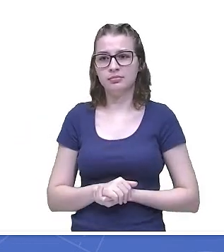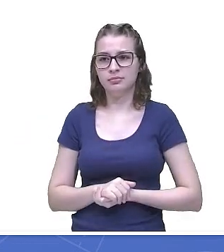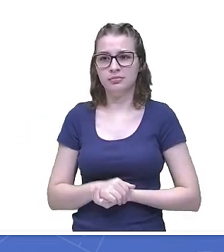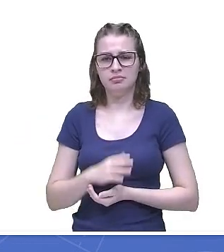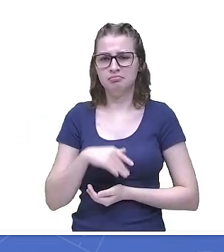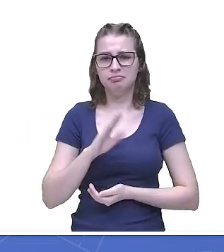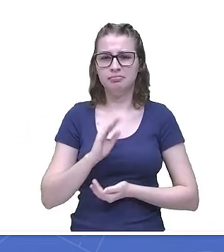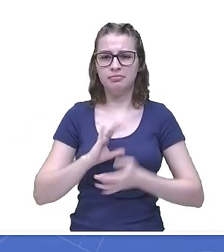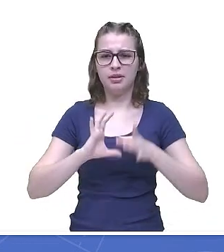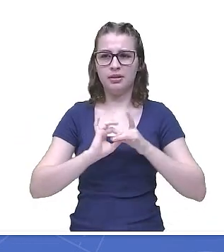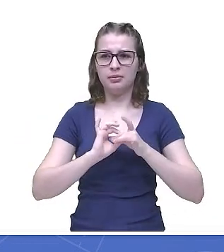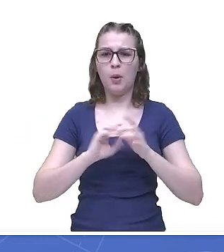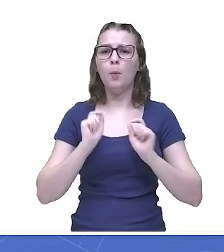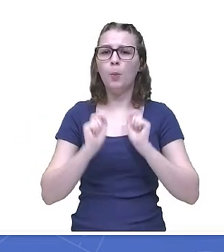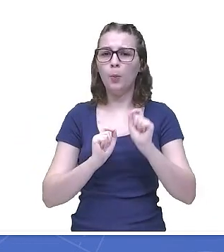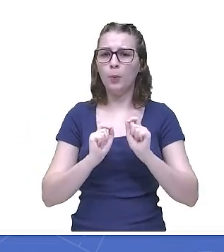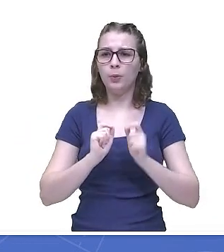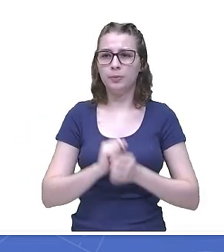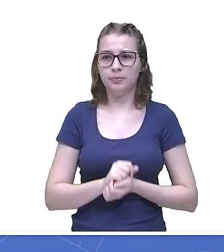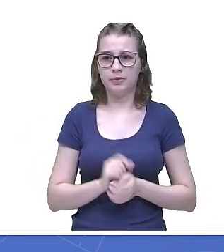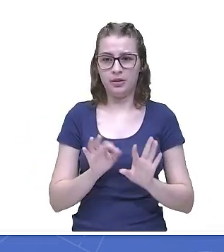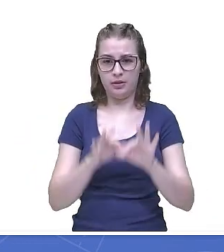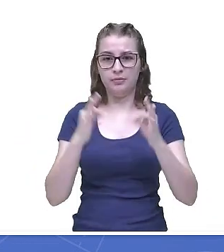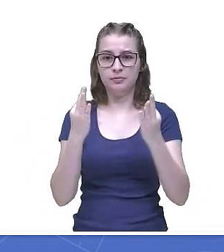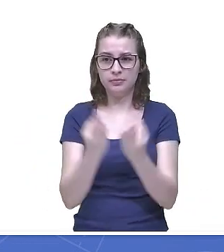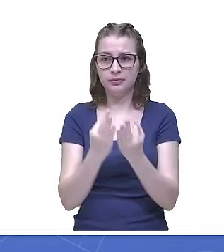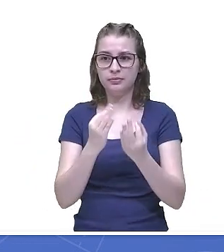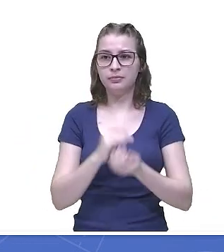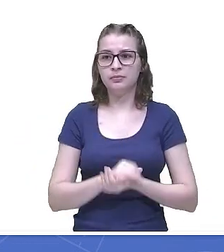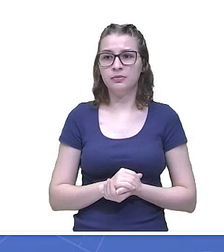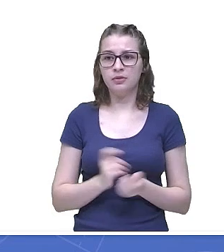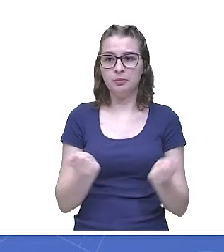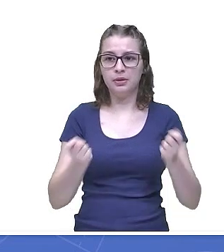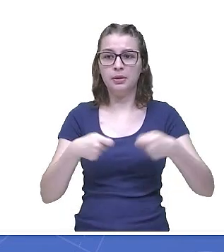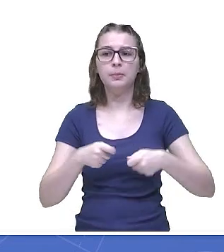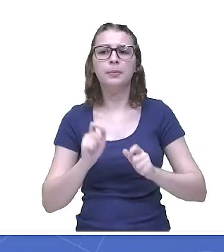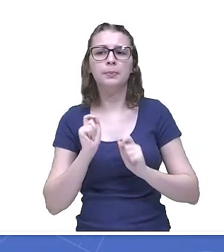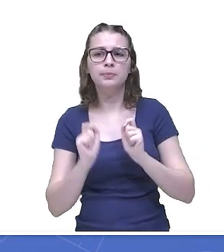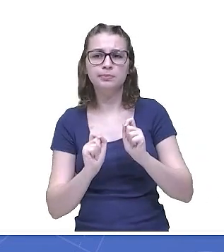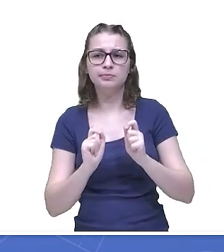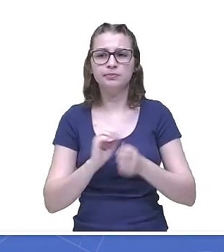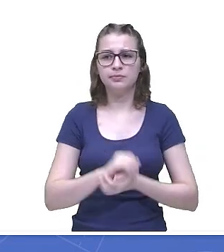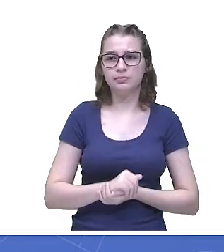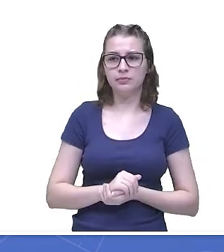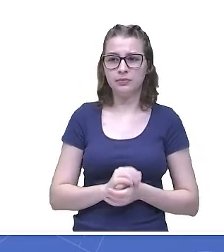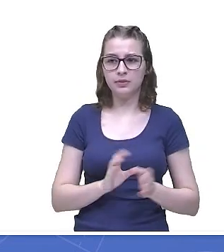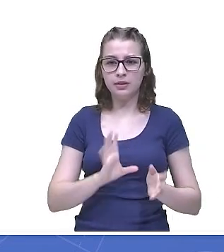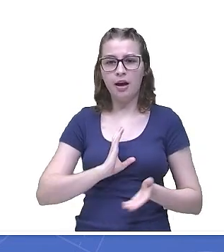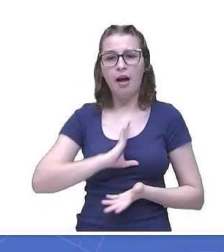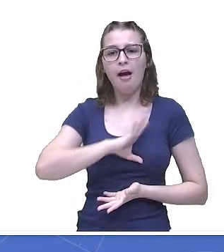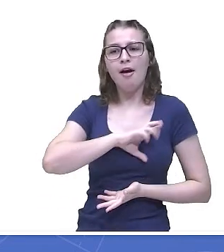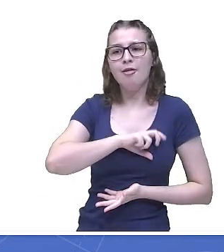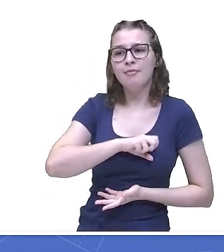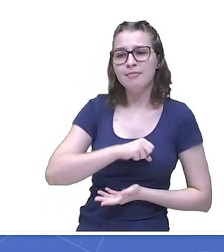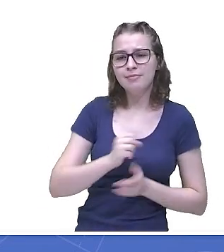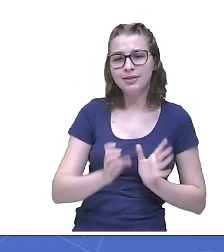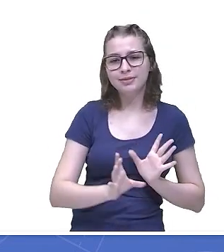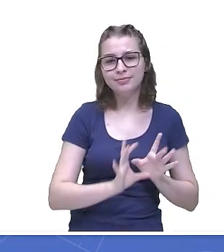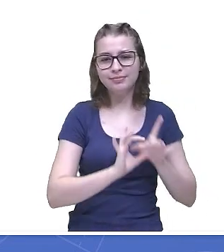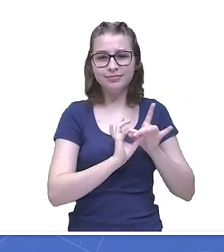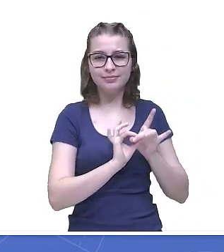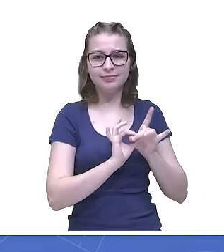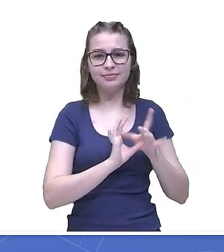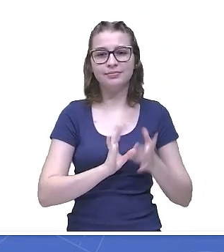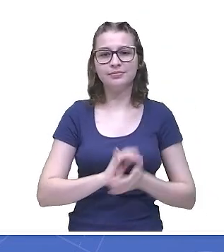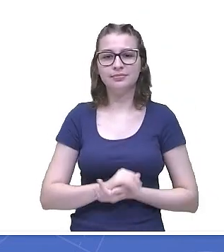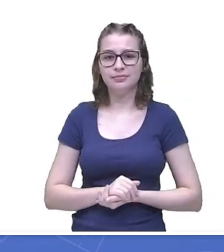De família que se constitui a partir da afetividade, né? Não só, né,